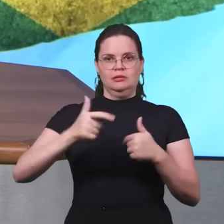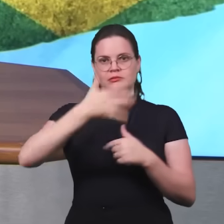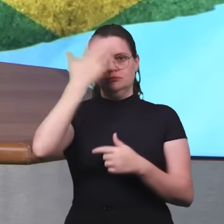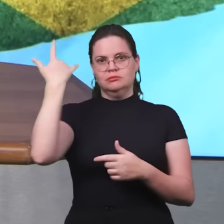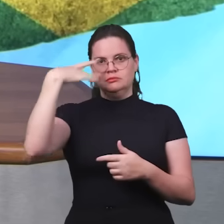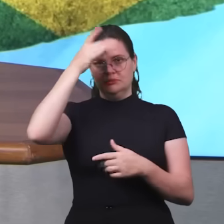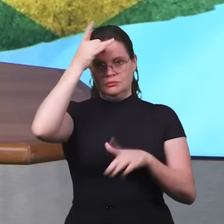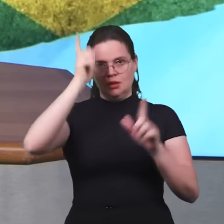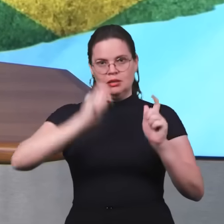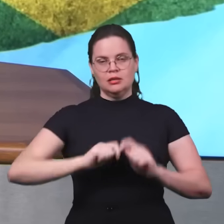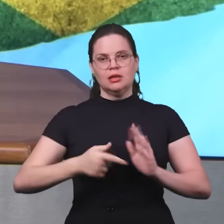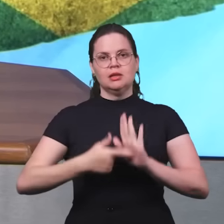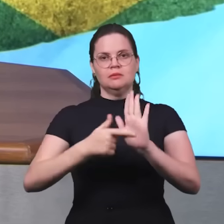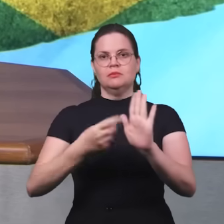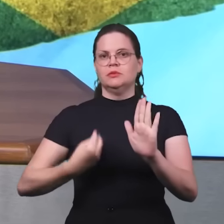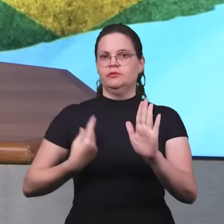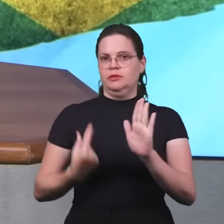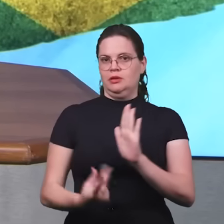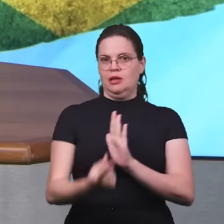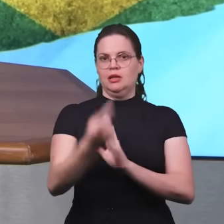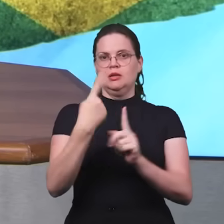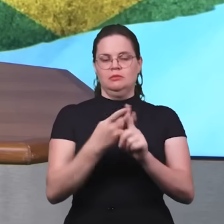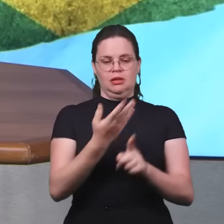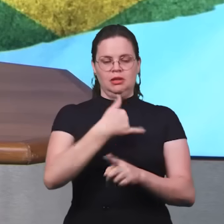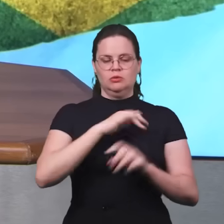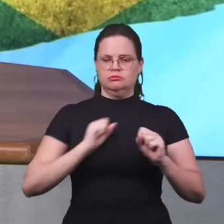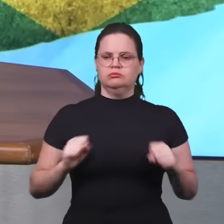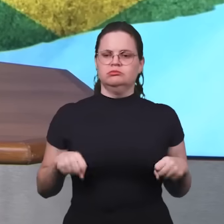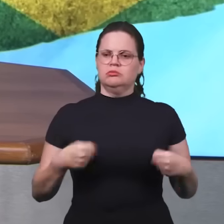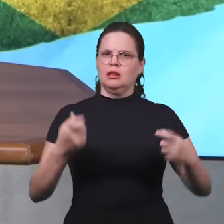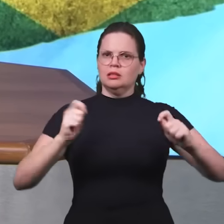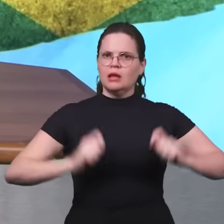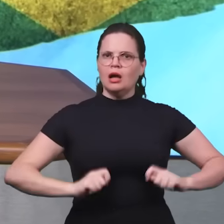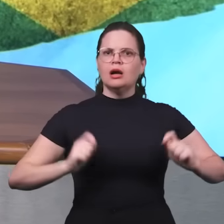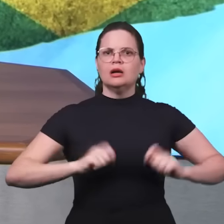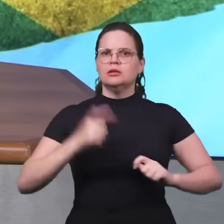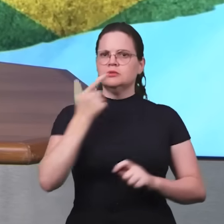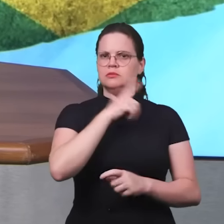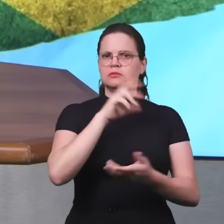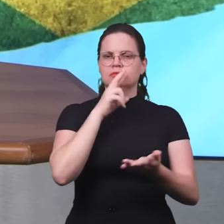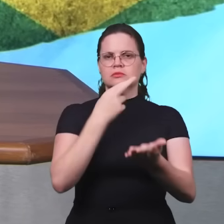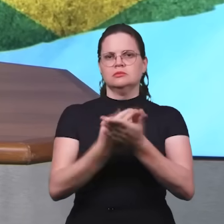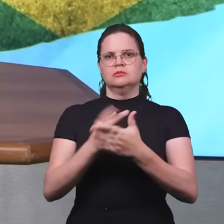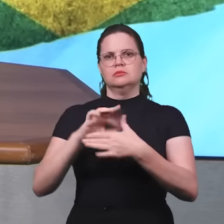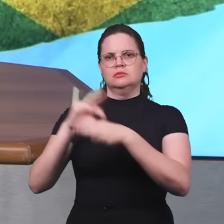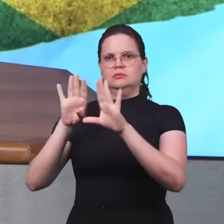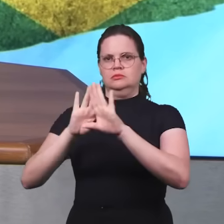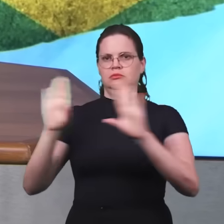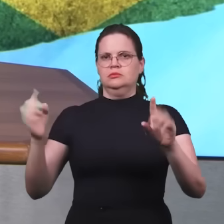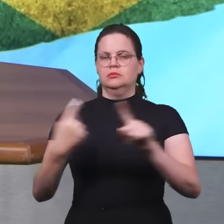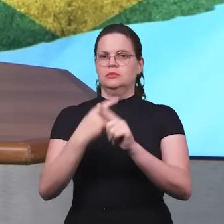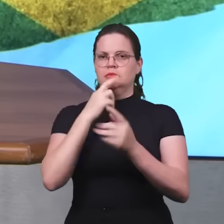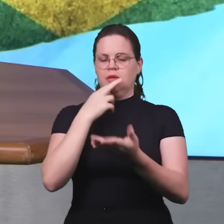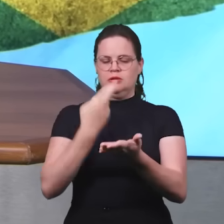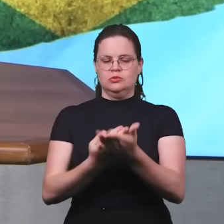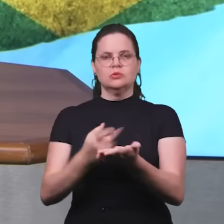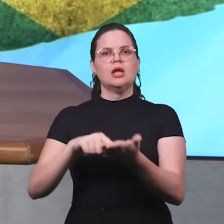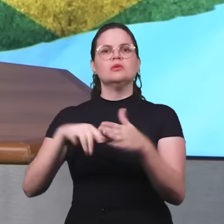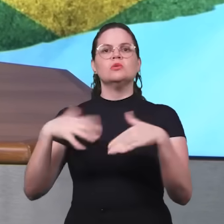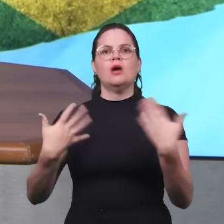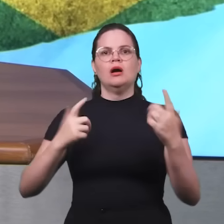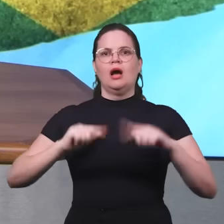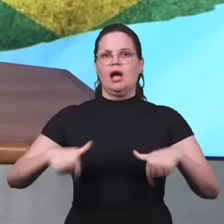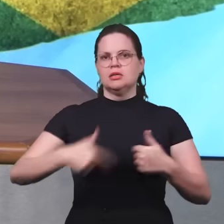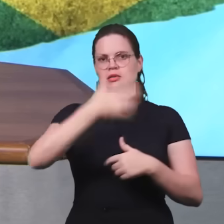palavra viva que nos nossos corações ela nos alimenta e ela dá fruto para a eternidade, que é o fruto do